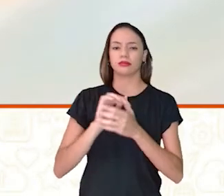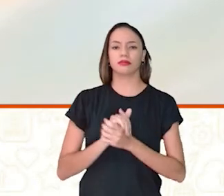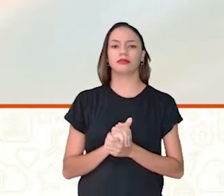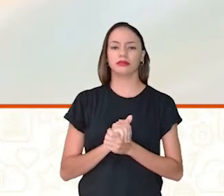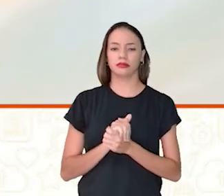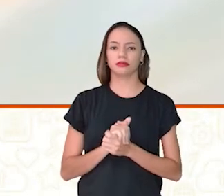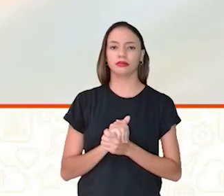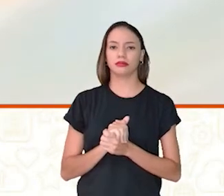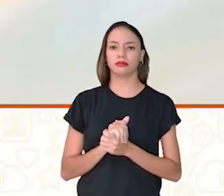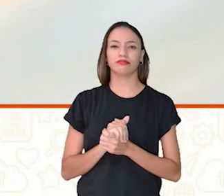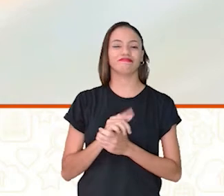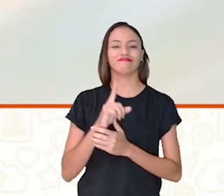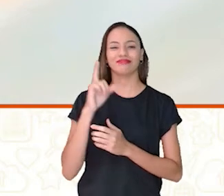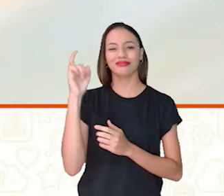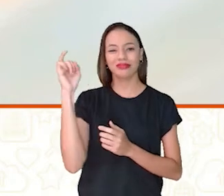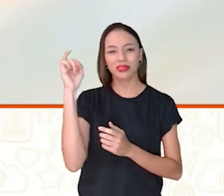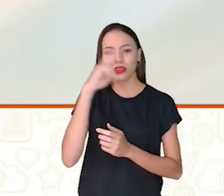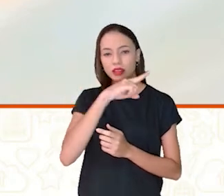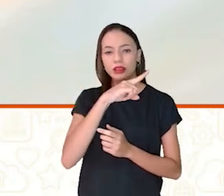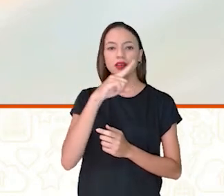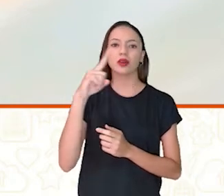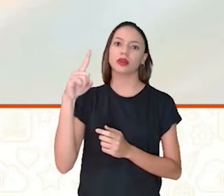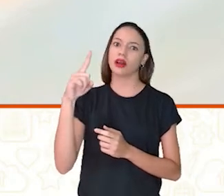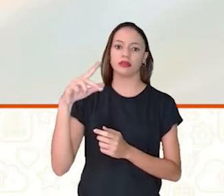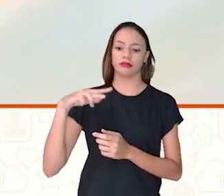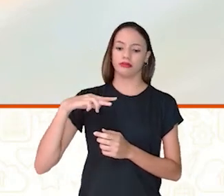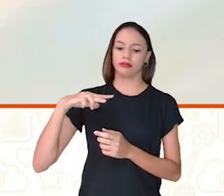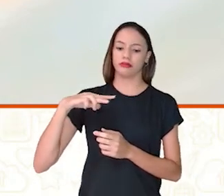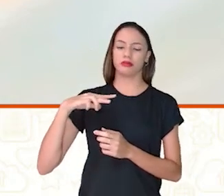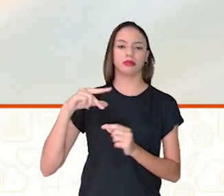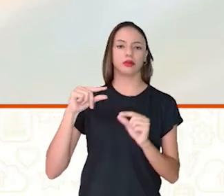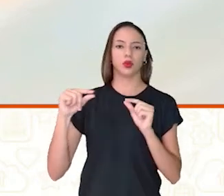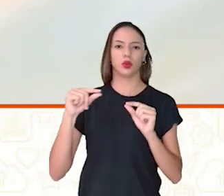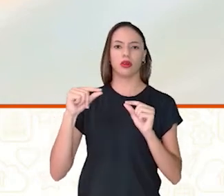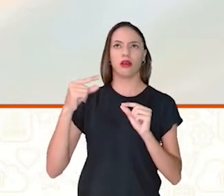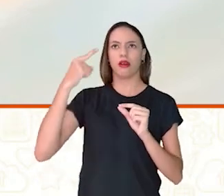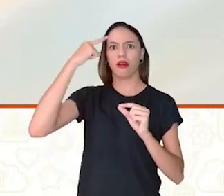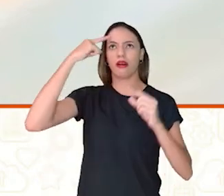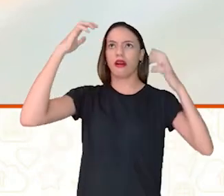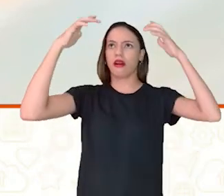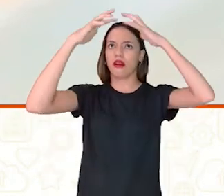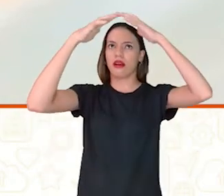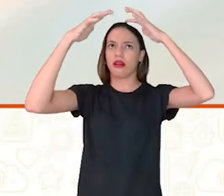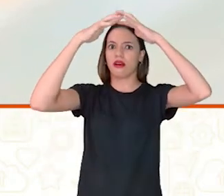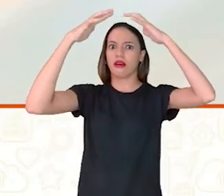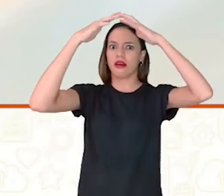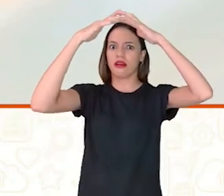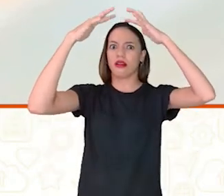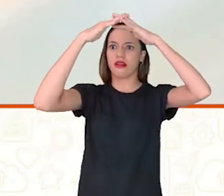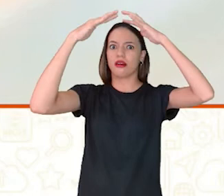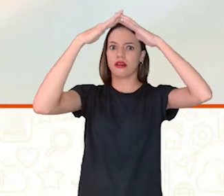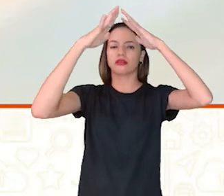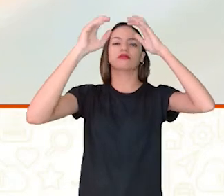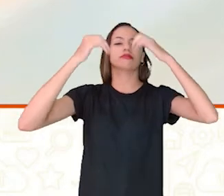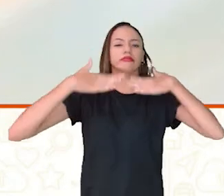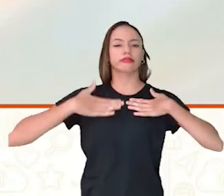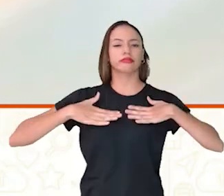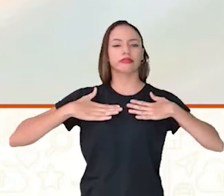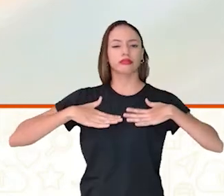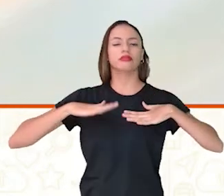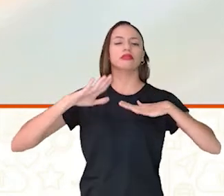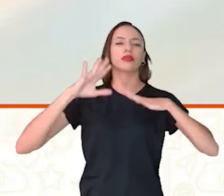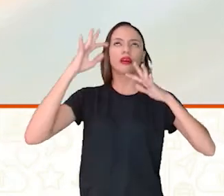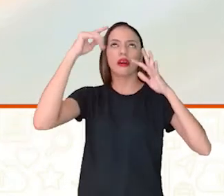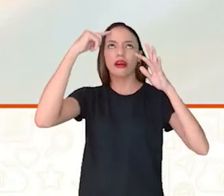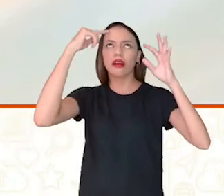uma grande dificuldade pessoal em relaxar a mente, acalmar e organizar os